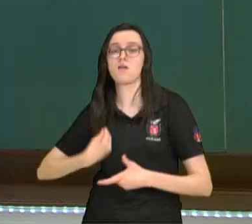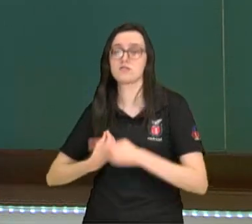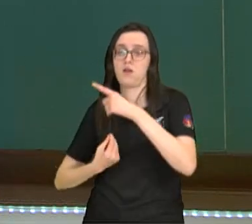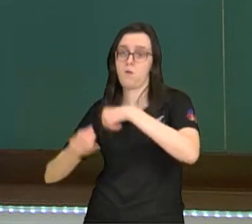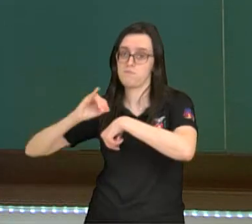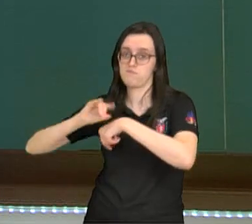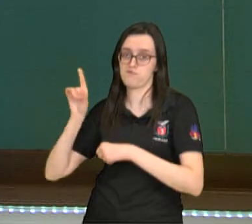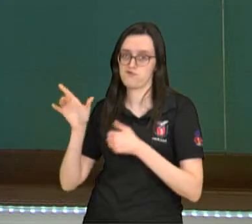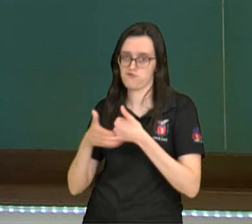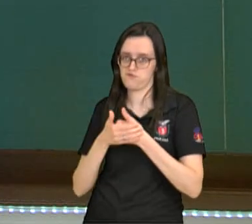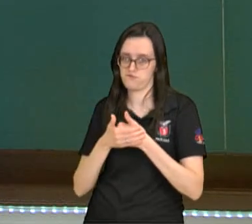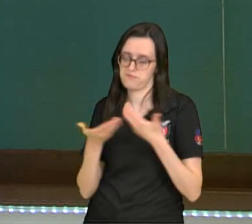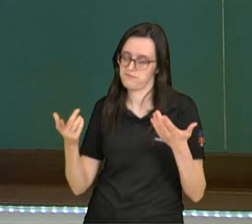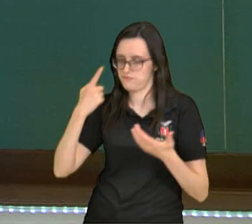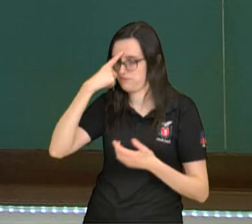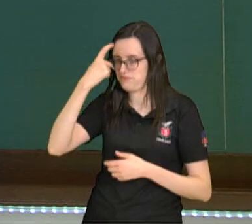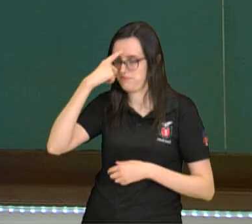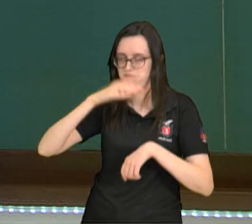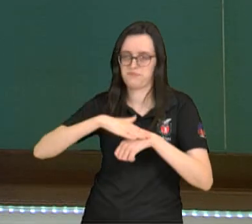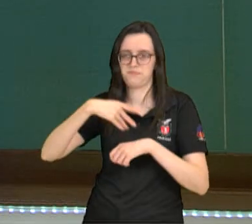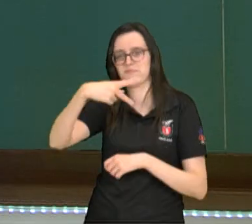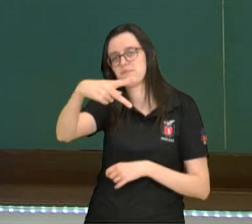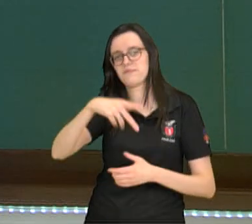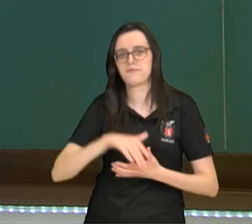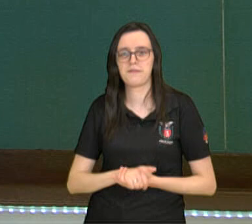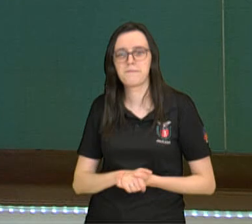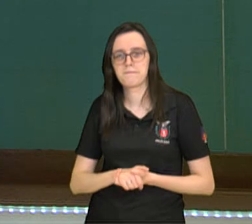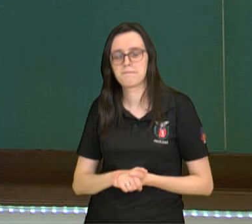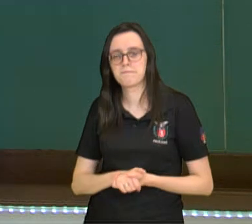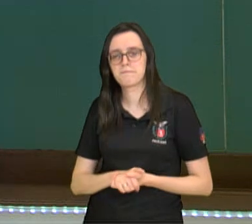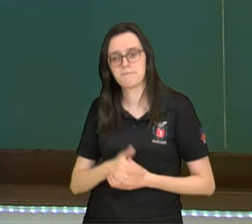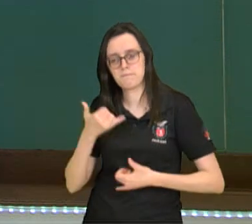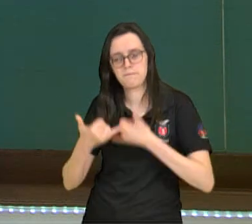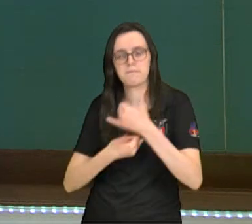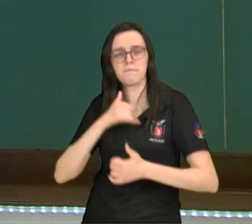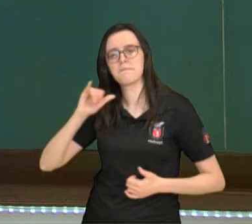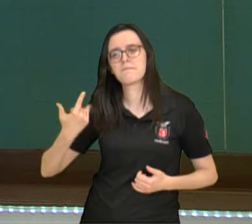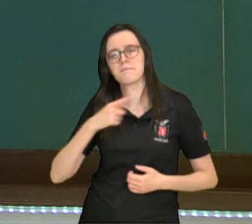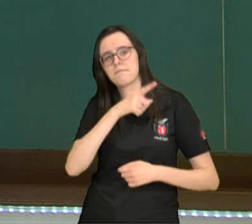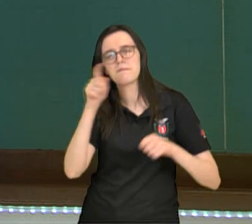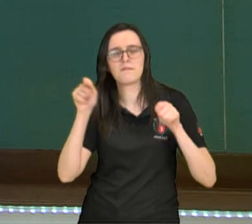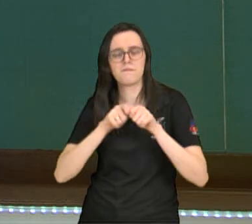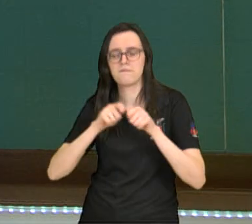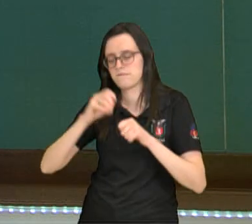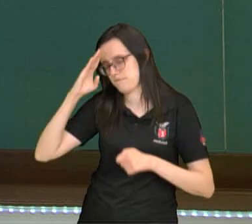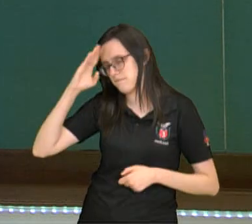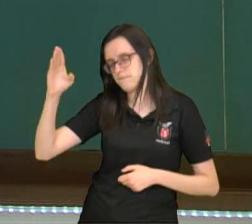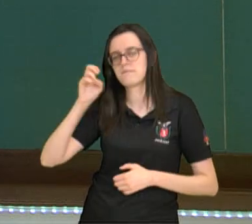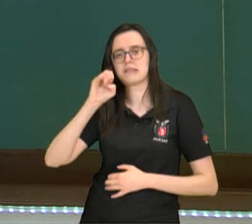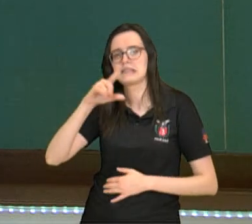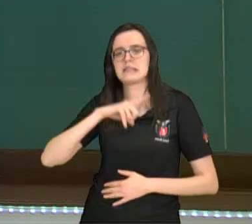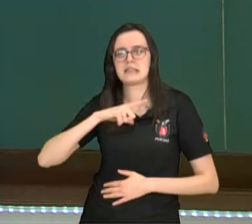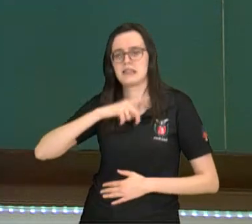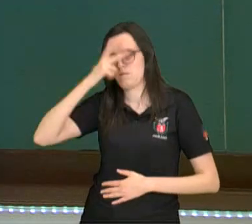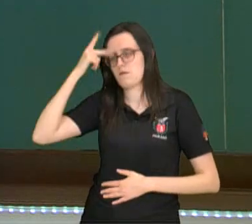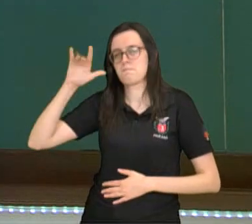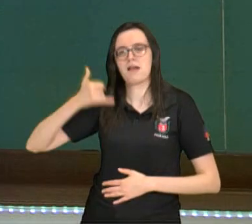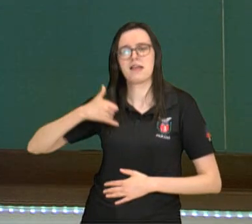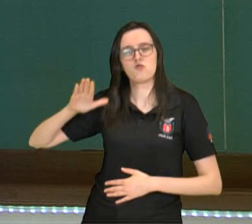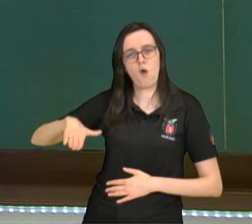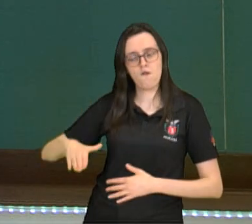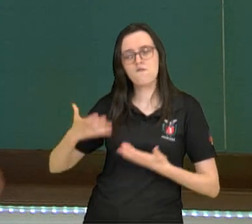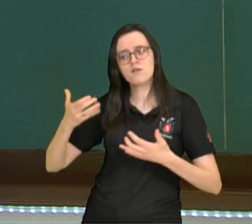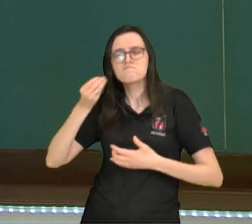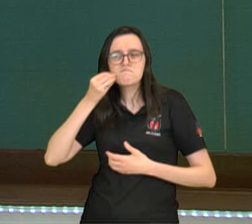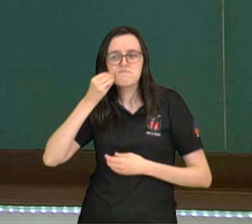escondido. Então, a criatividade fica por conta de vocês. Uma brincadeira para vocês realizarem, principalmente se tiver alguém mais novo e